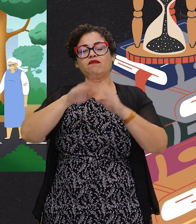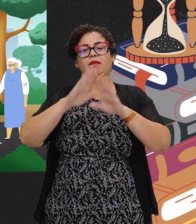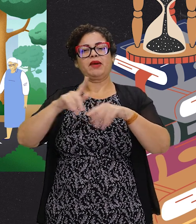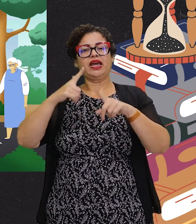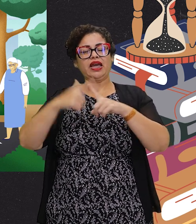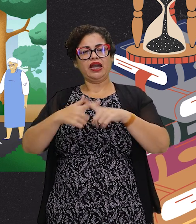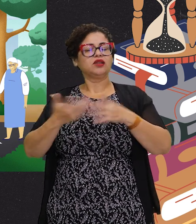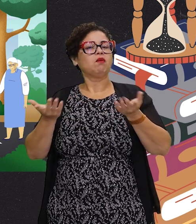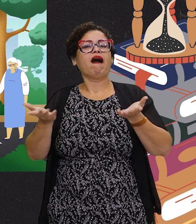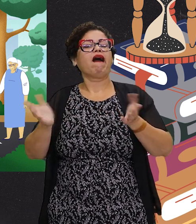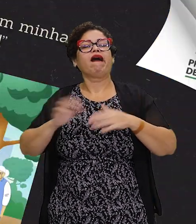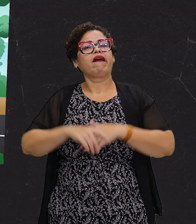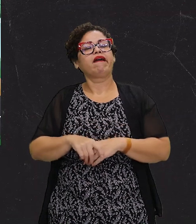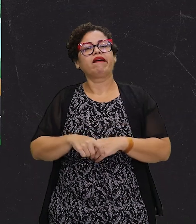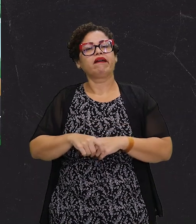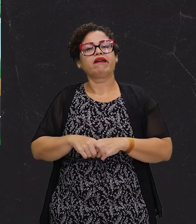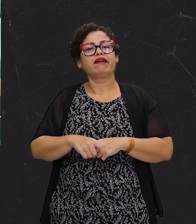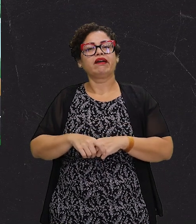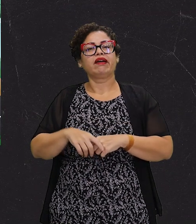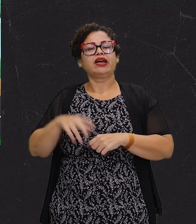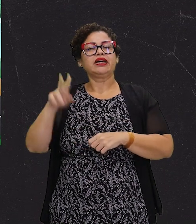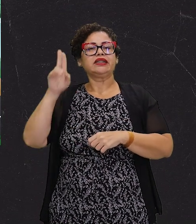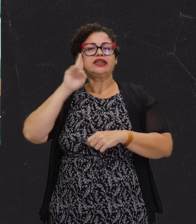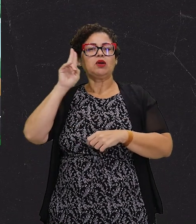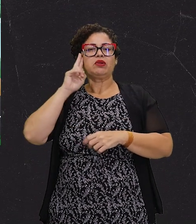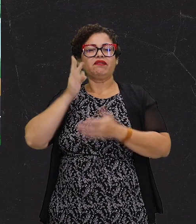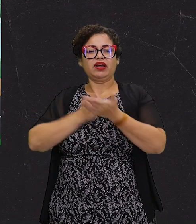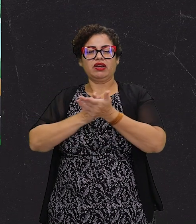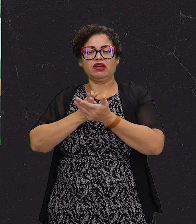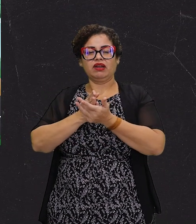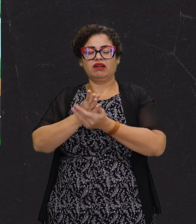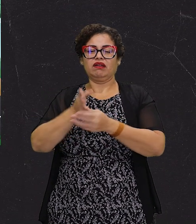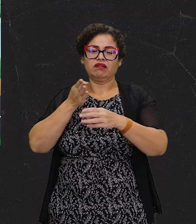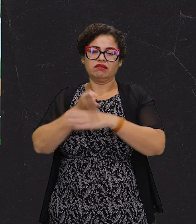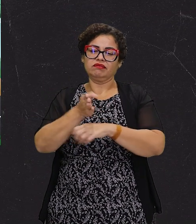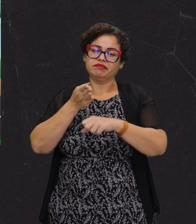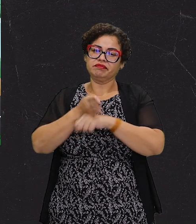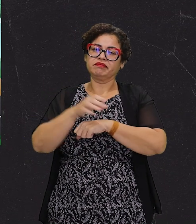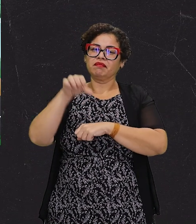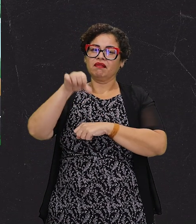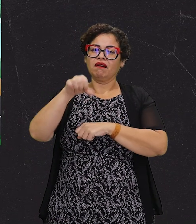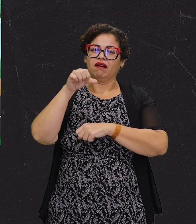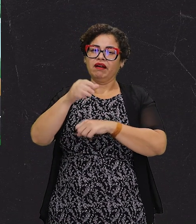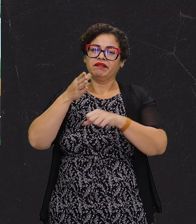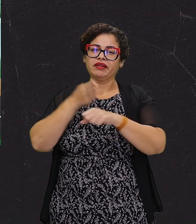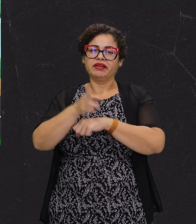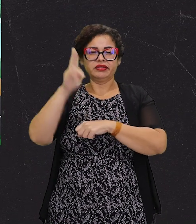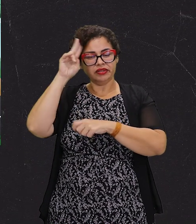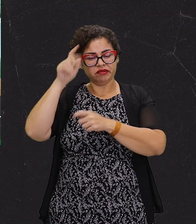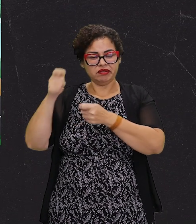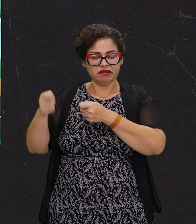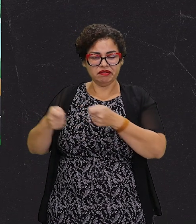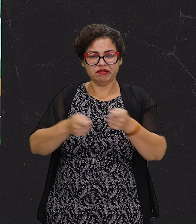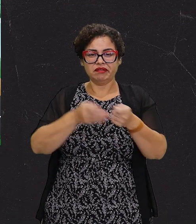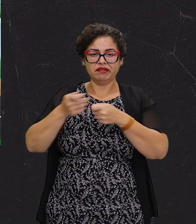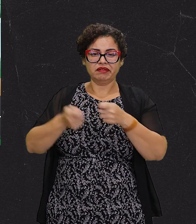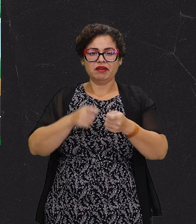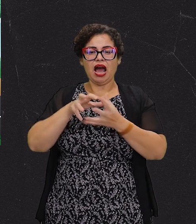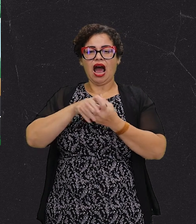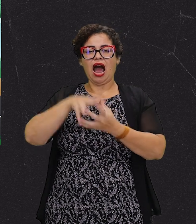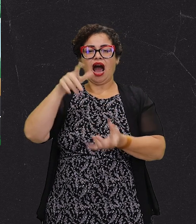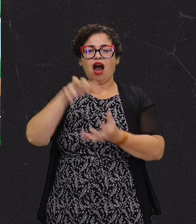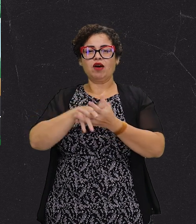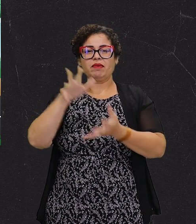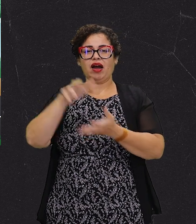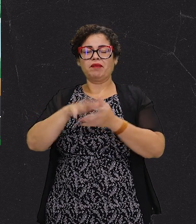e me levou para a igreja. 9 segundas-feiras eu tive que ir à igreja com a minha avó e a minha tia para